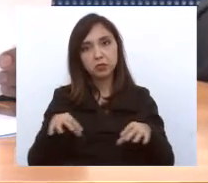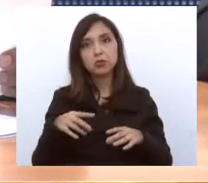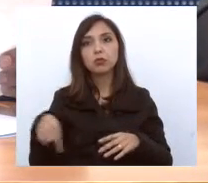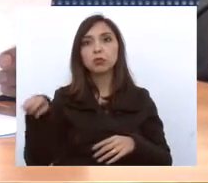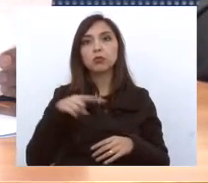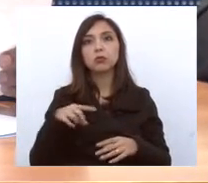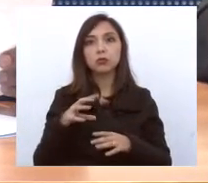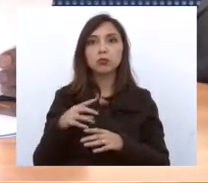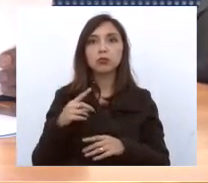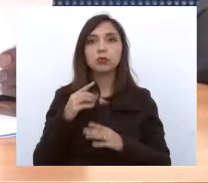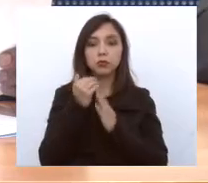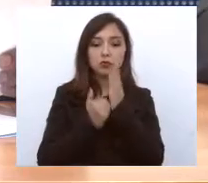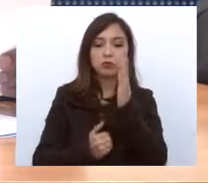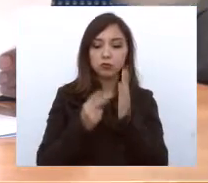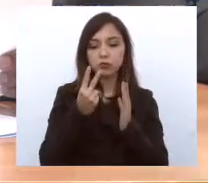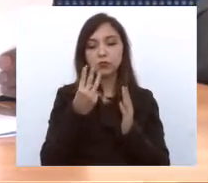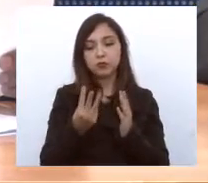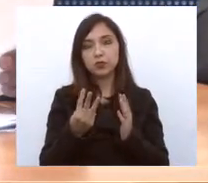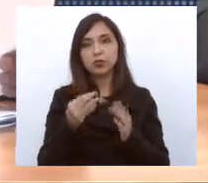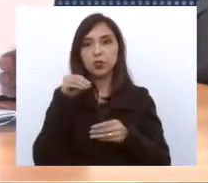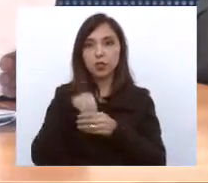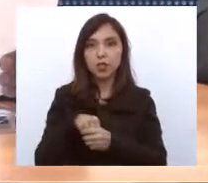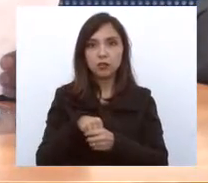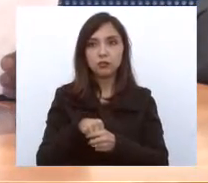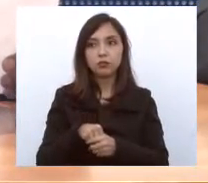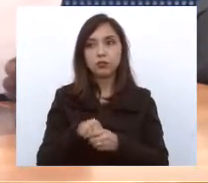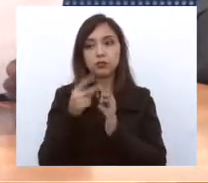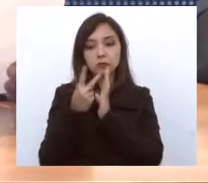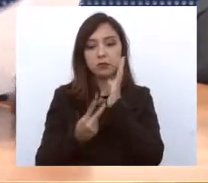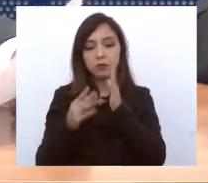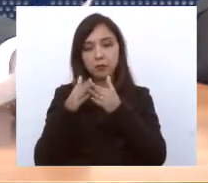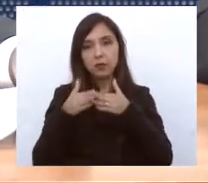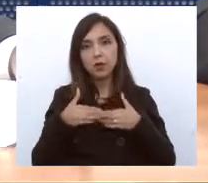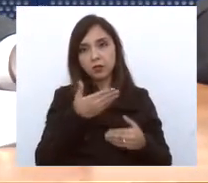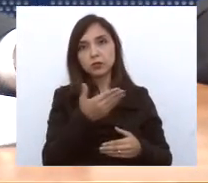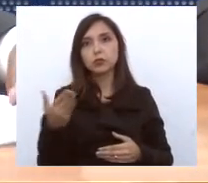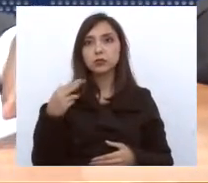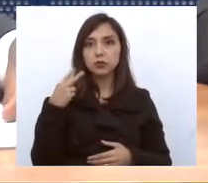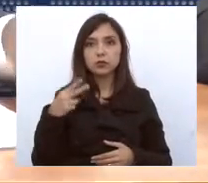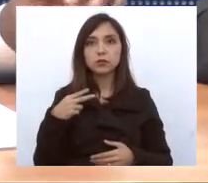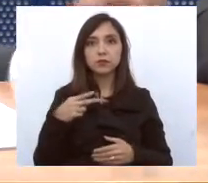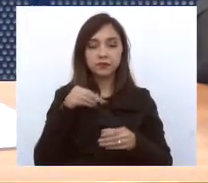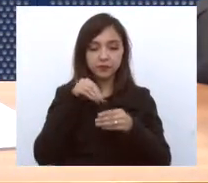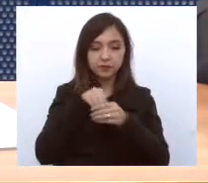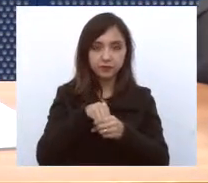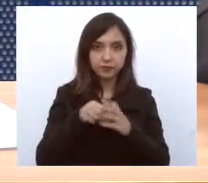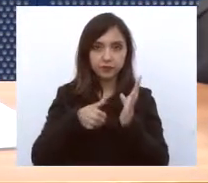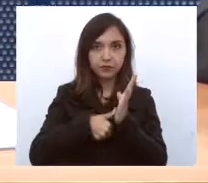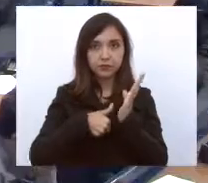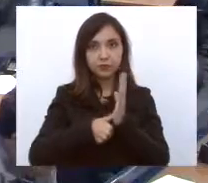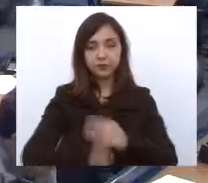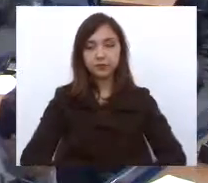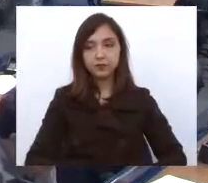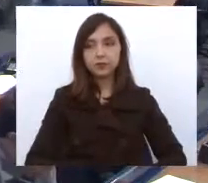ao registro de voz inferior a 23. Em votação ao projeto, solicito aos senhores vereadores que utilizem os terminais para o voto eletrônico.